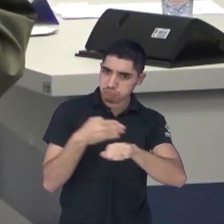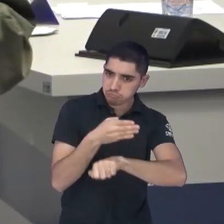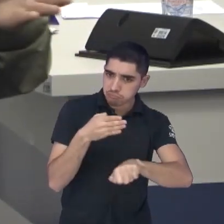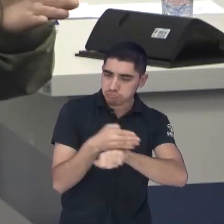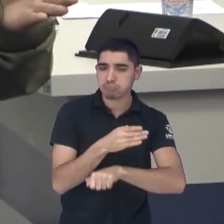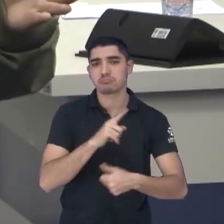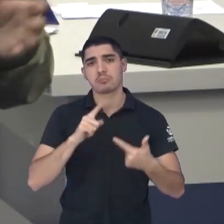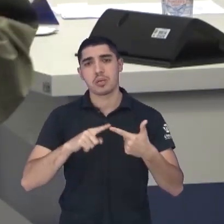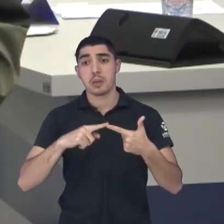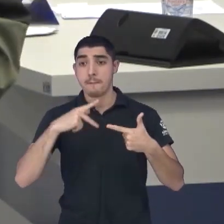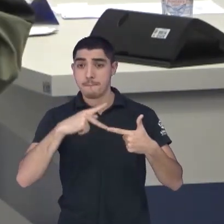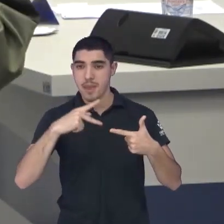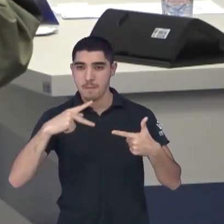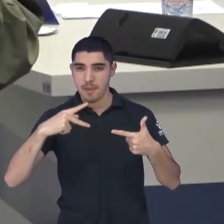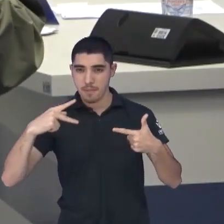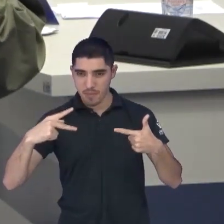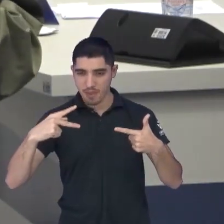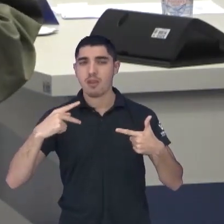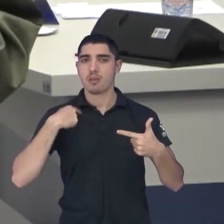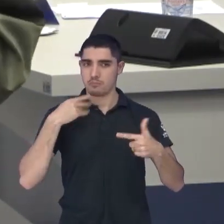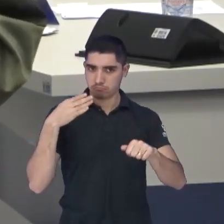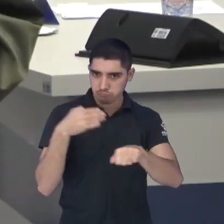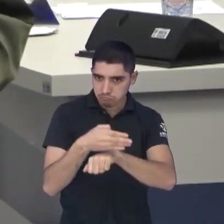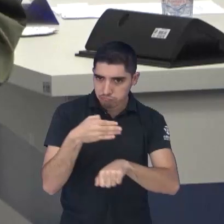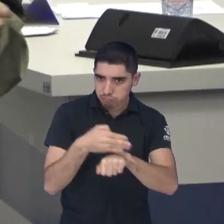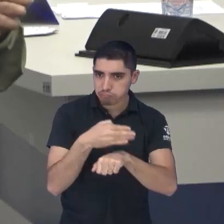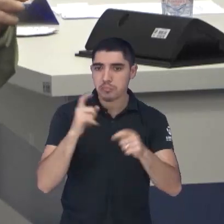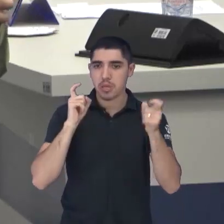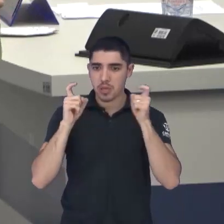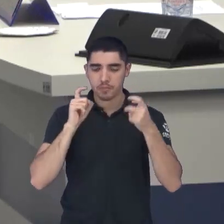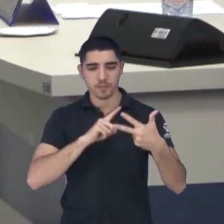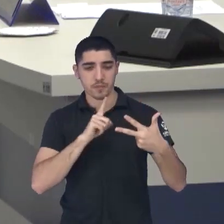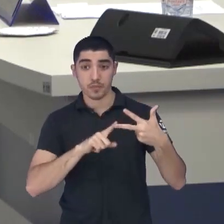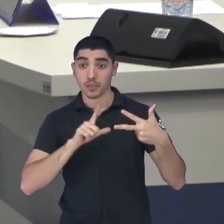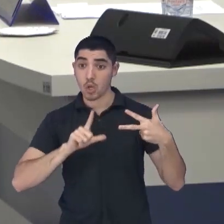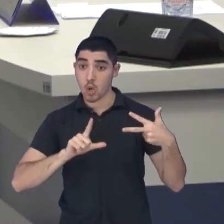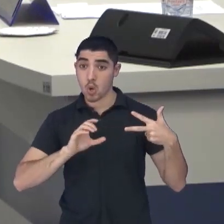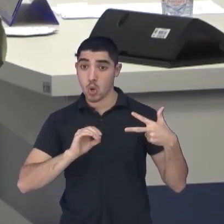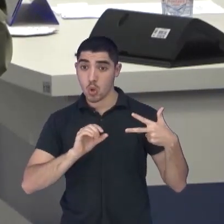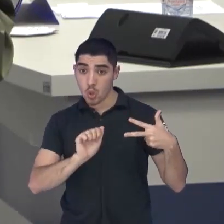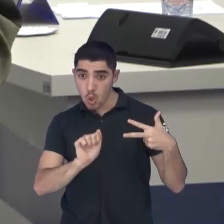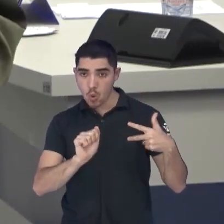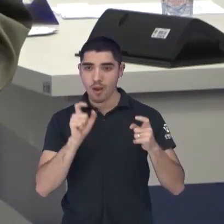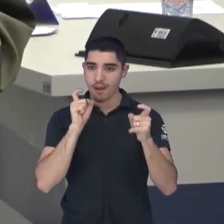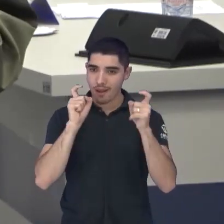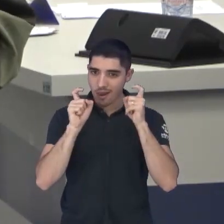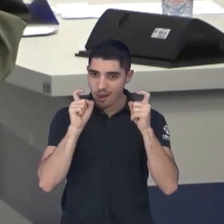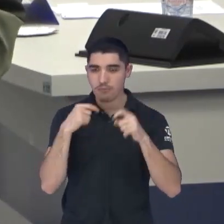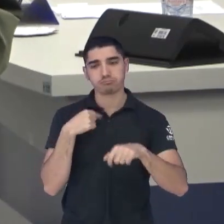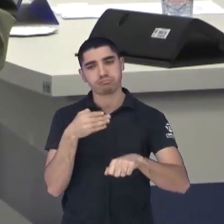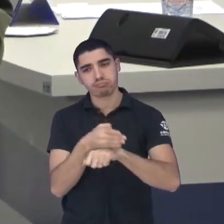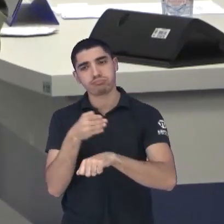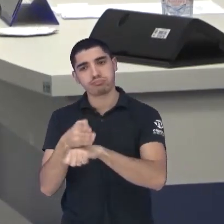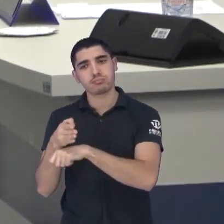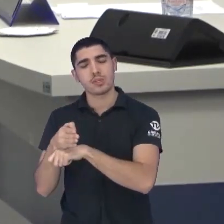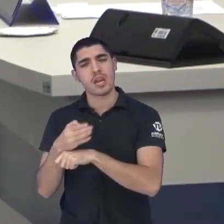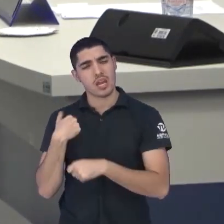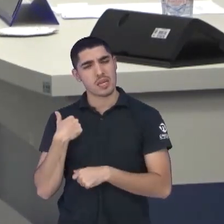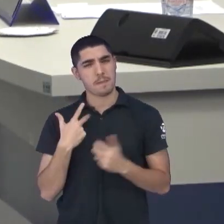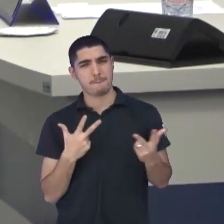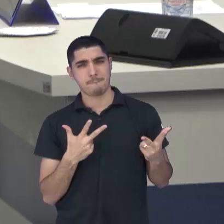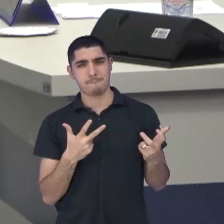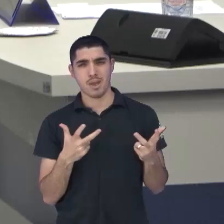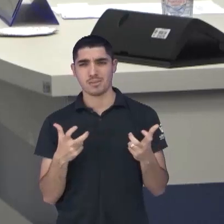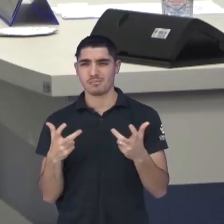do PPPs, da LOAS, e eu vejo um esvaziamento muito